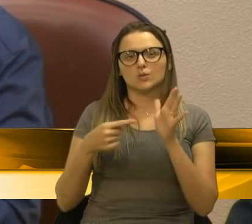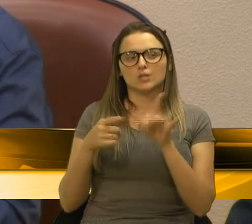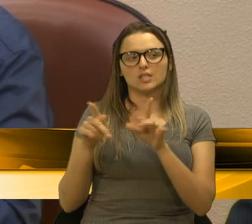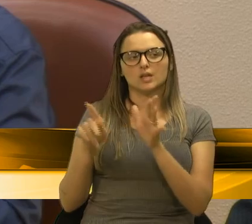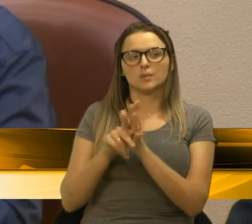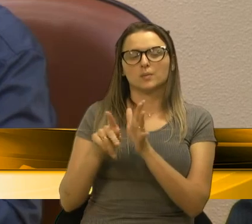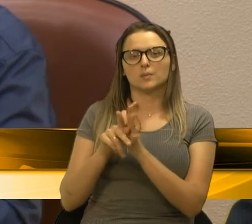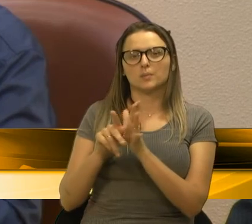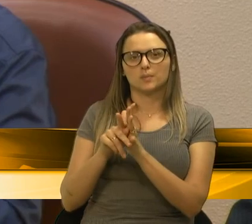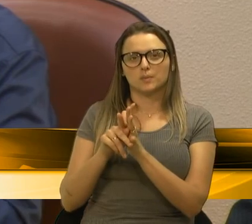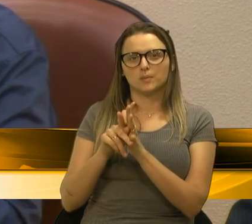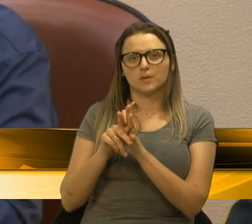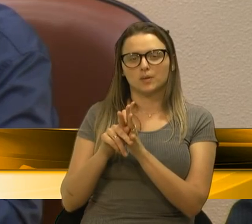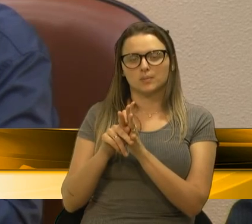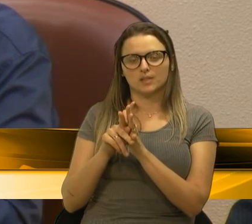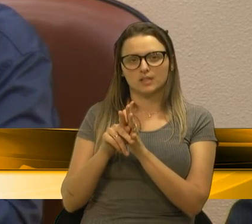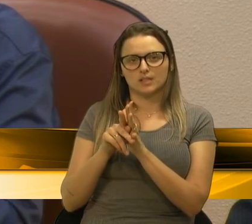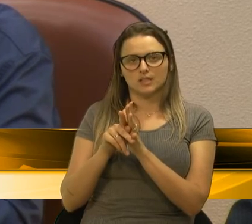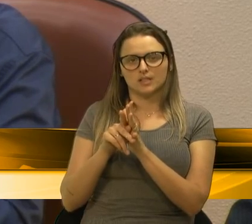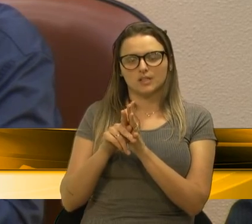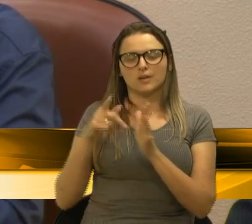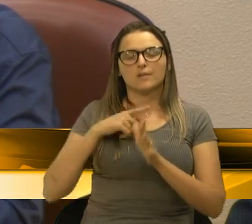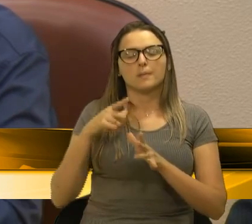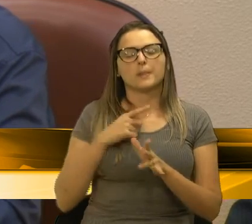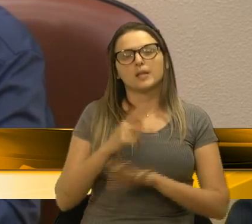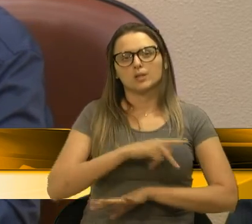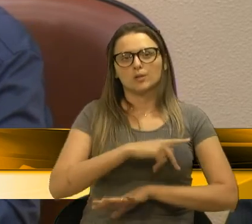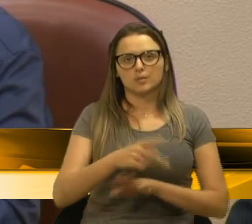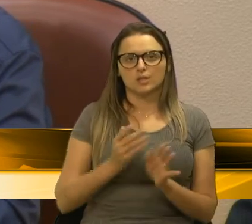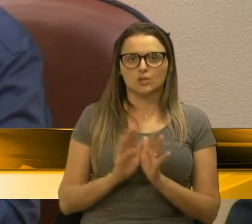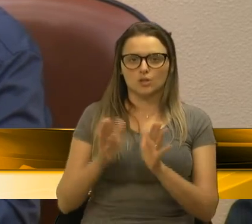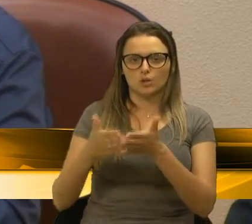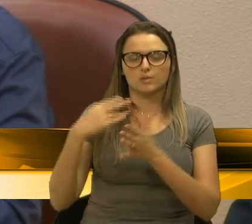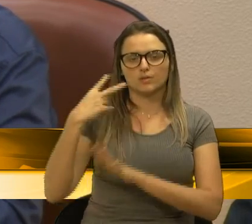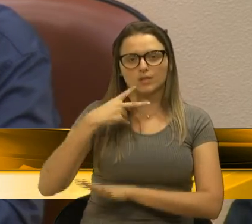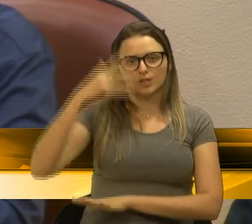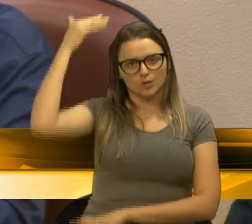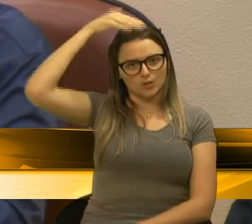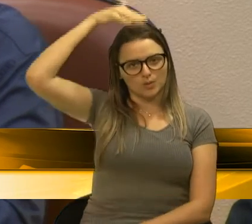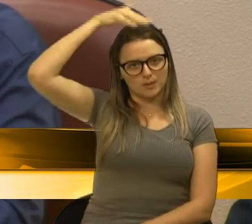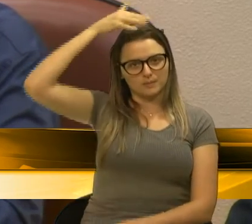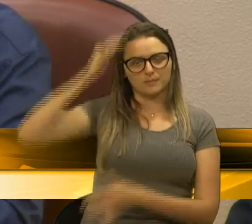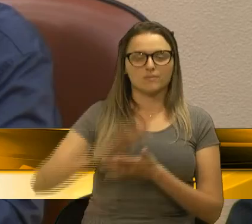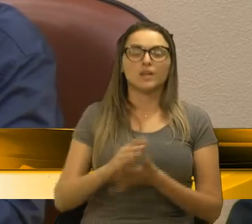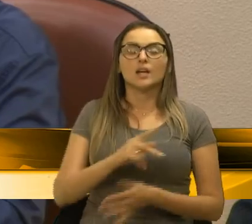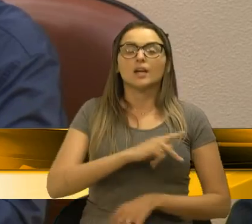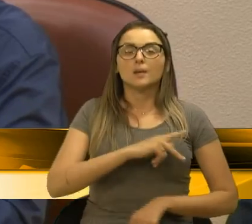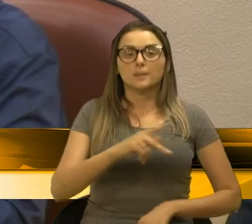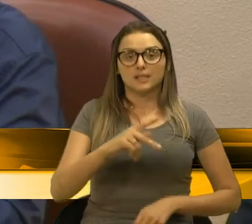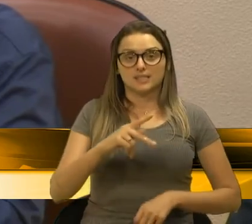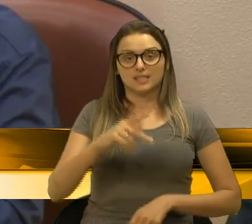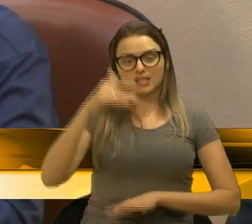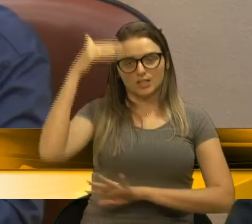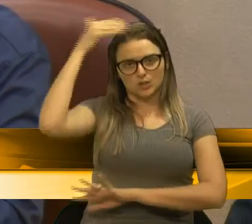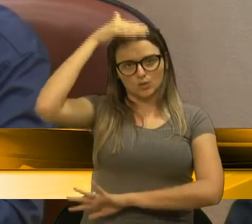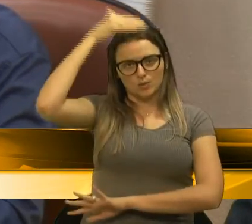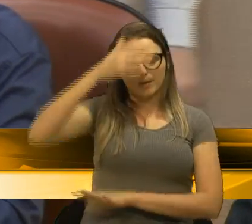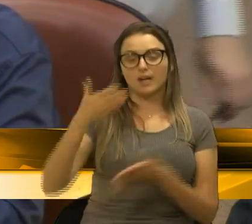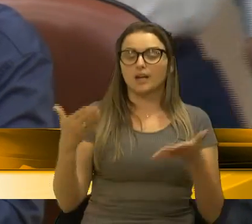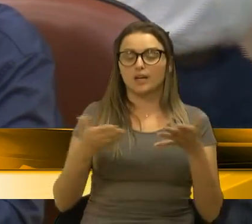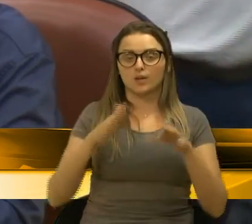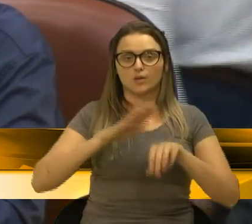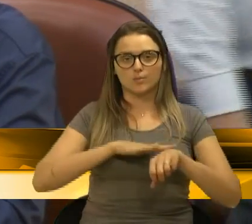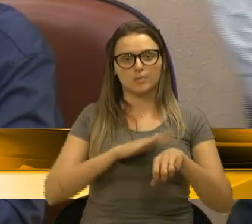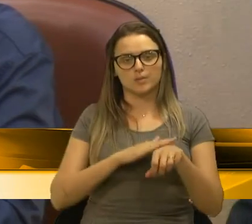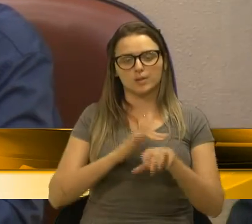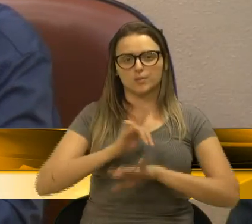da segunda-feira. Devolvo, então, para os trabalhos ao presidente da comissão, o vereador Alceu Tomé. Presidente Alceu Tomé, neste momento, então,